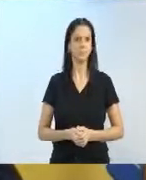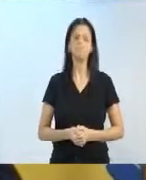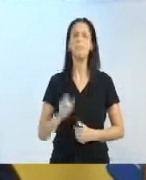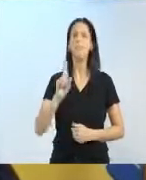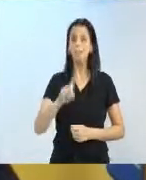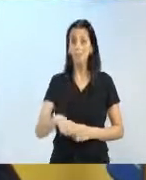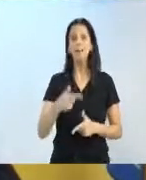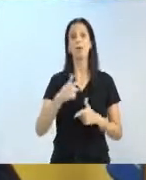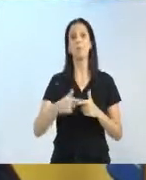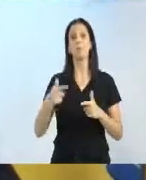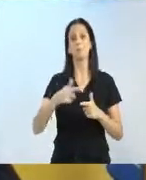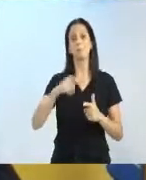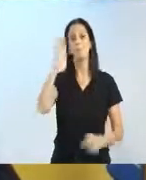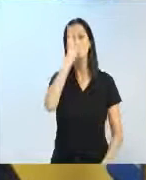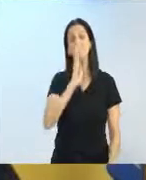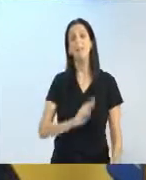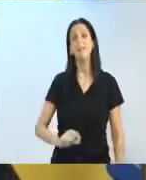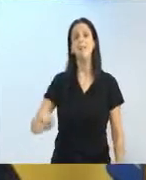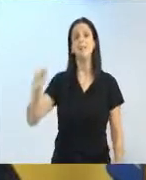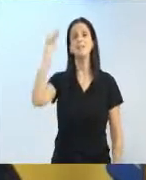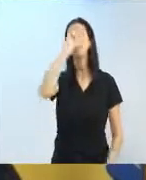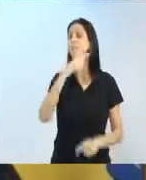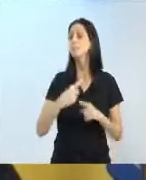problema nacional. Por quê?